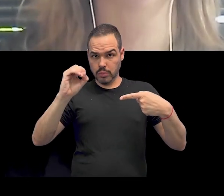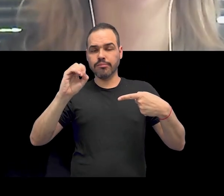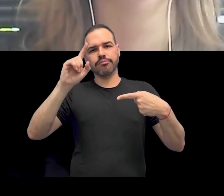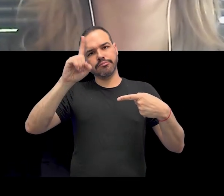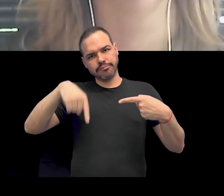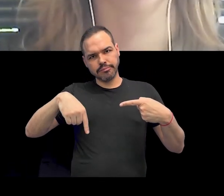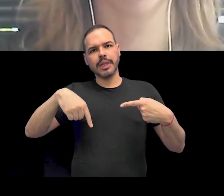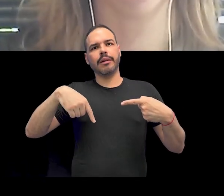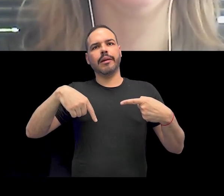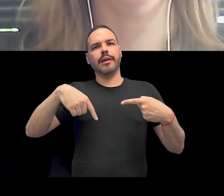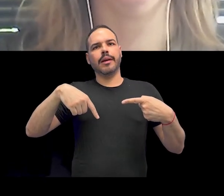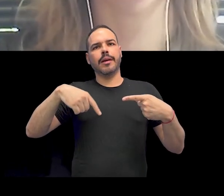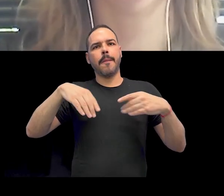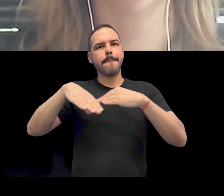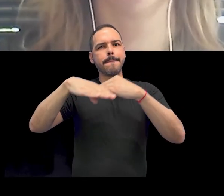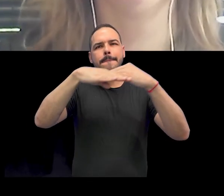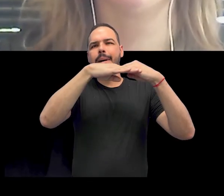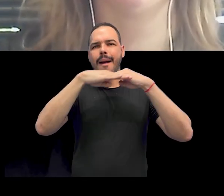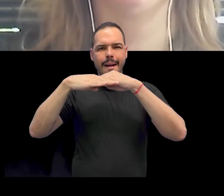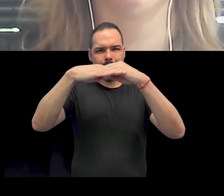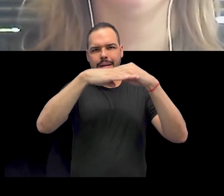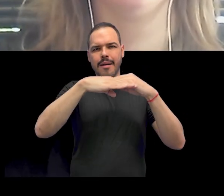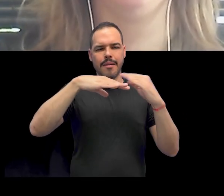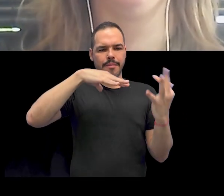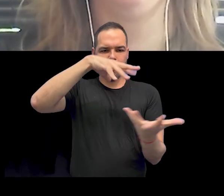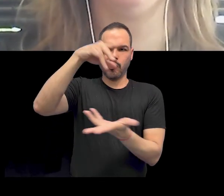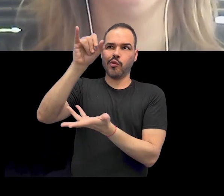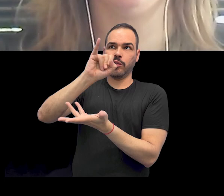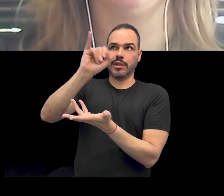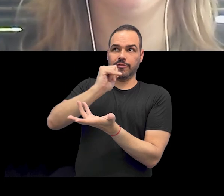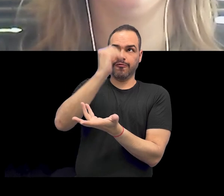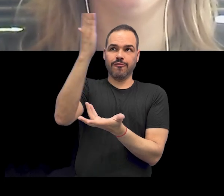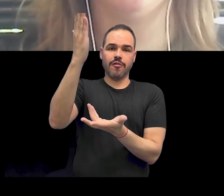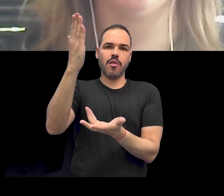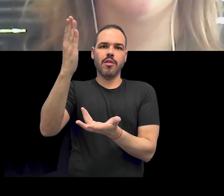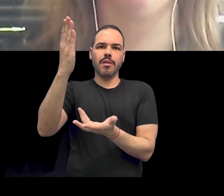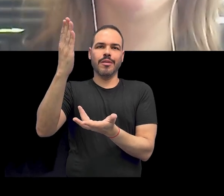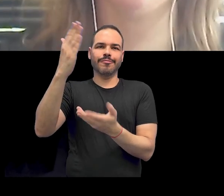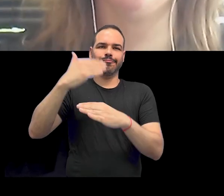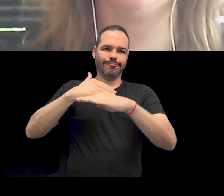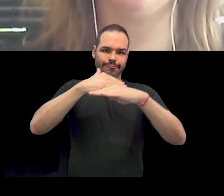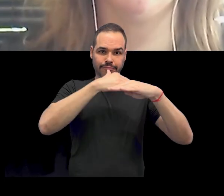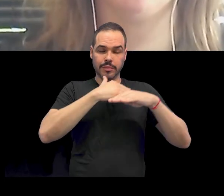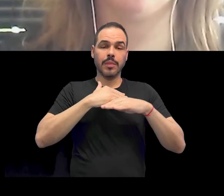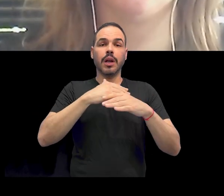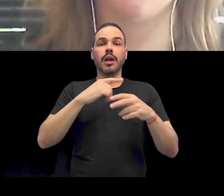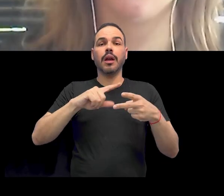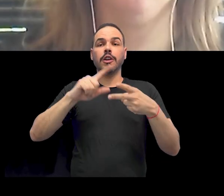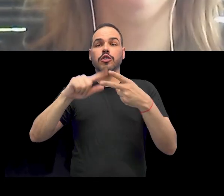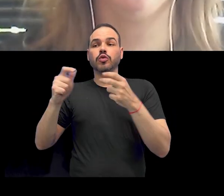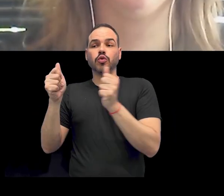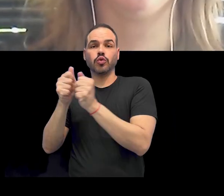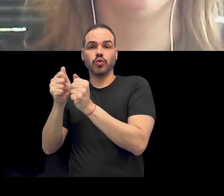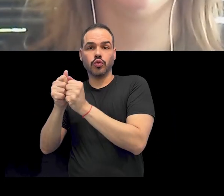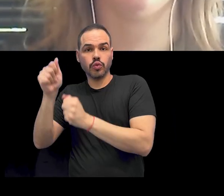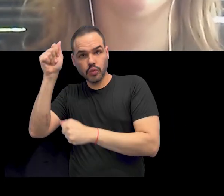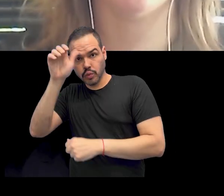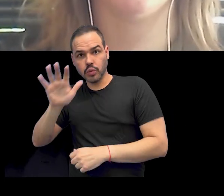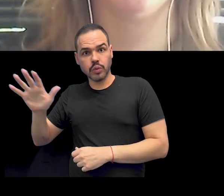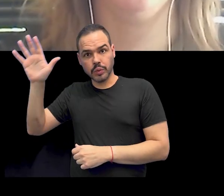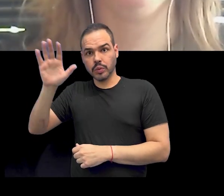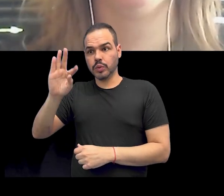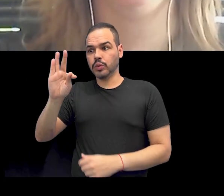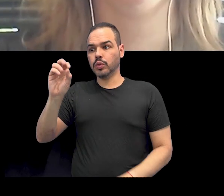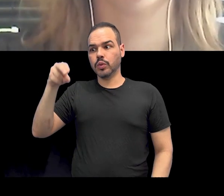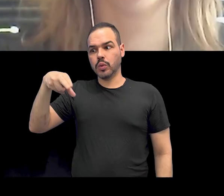internacional. E ela, junto com o pesquisador Tunoli, eles organizaram esse sistema de classificação, né? Que a gente vai